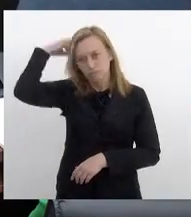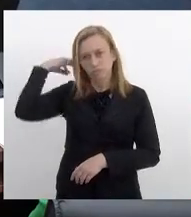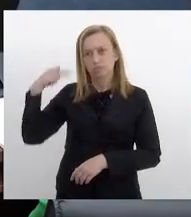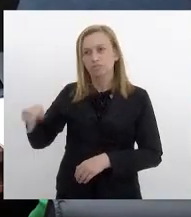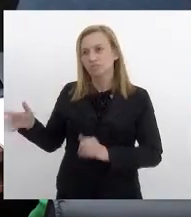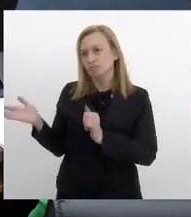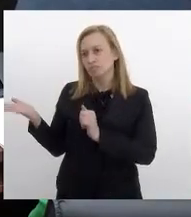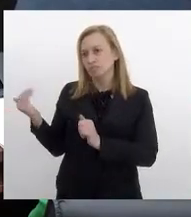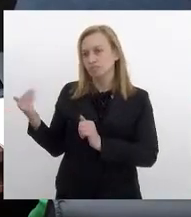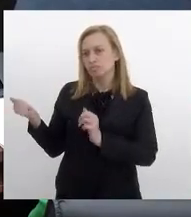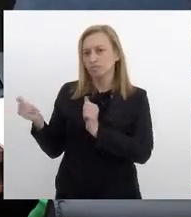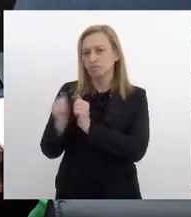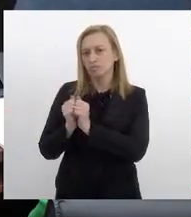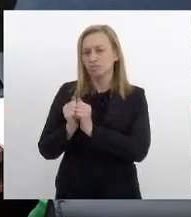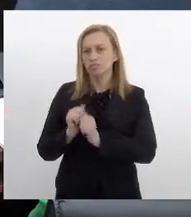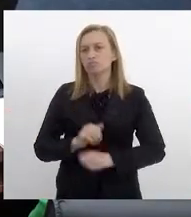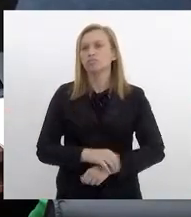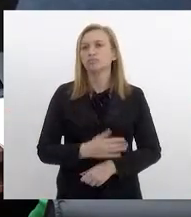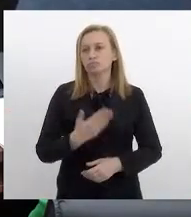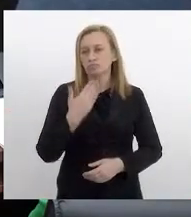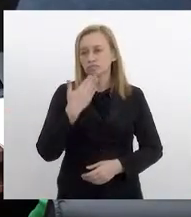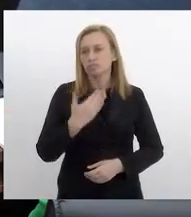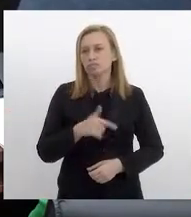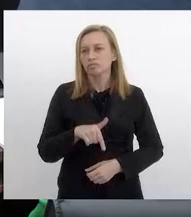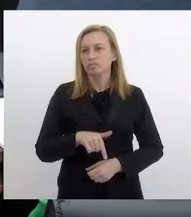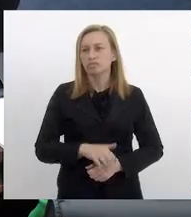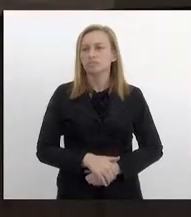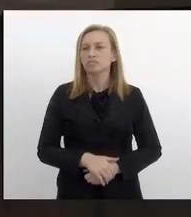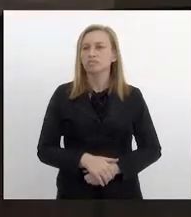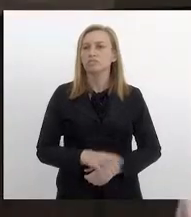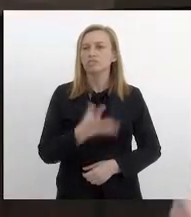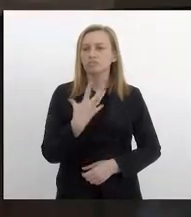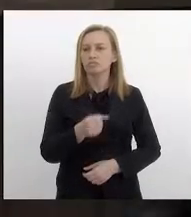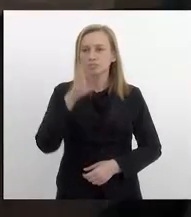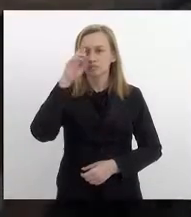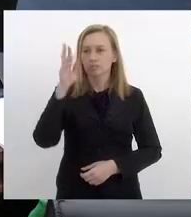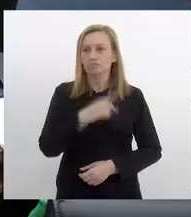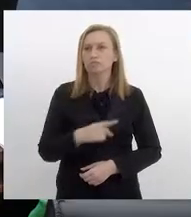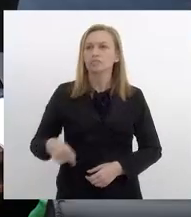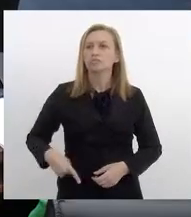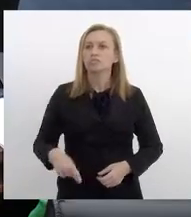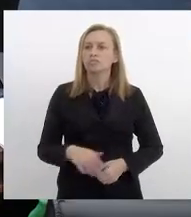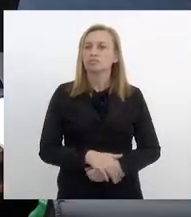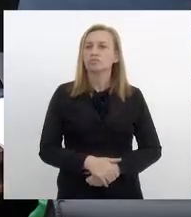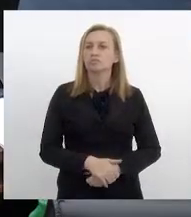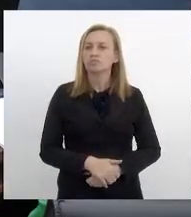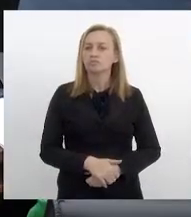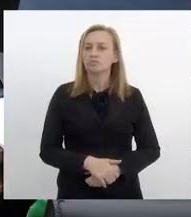Vem cá, Márcio. Por favor. O parecer é favorável, senhor presidente.